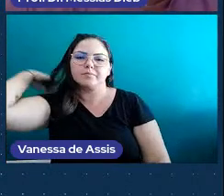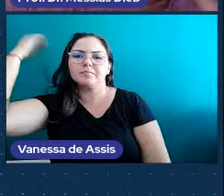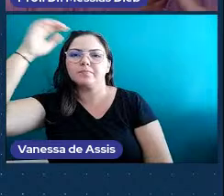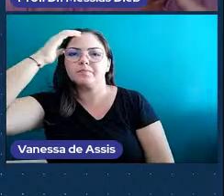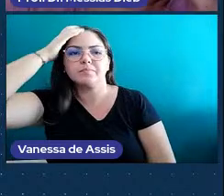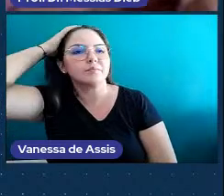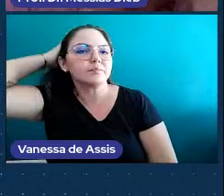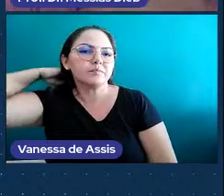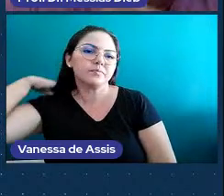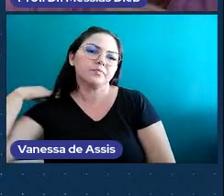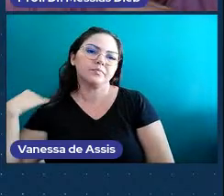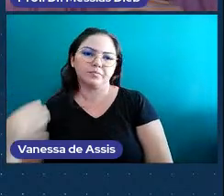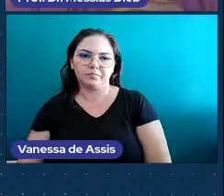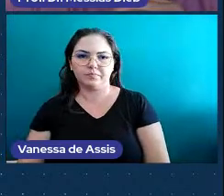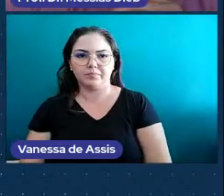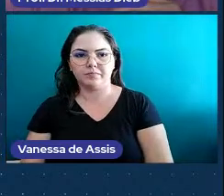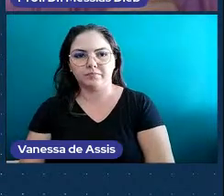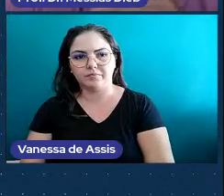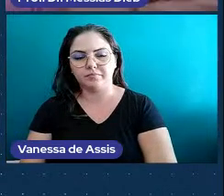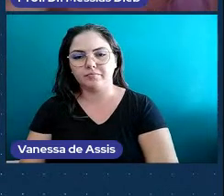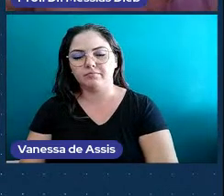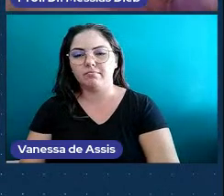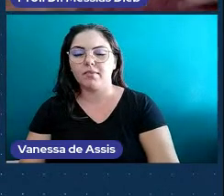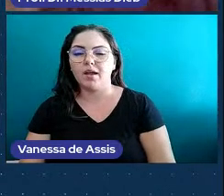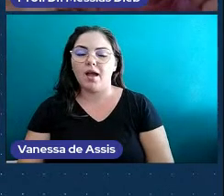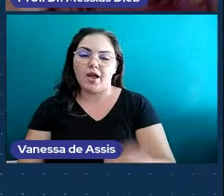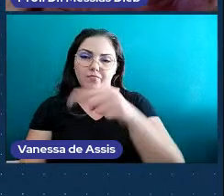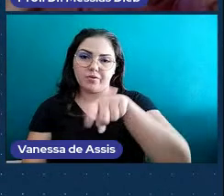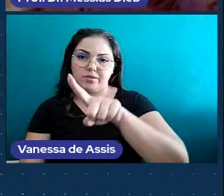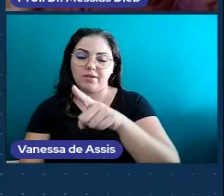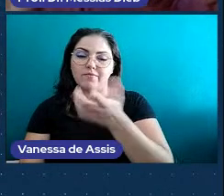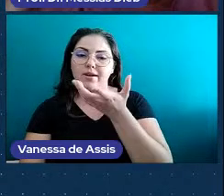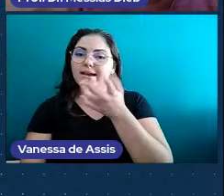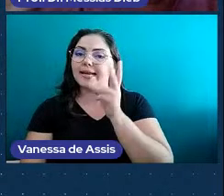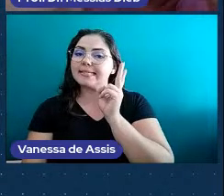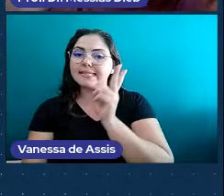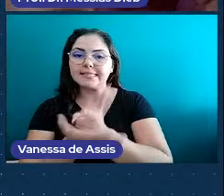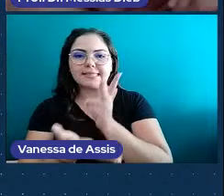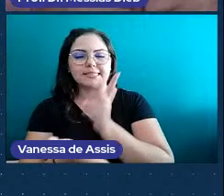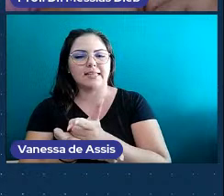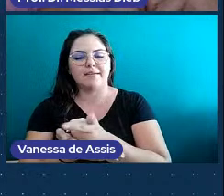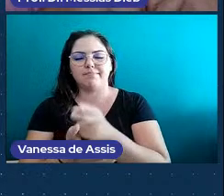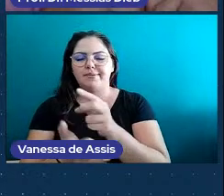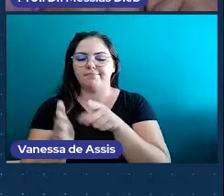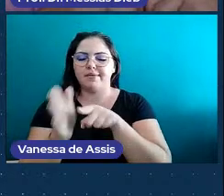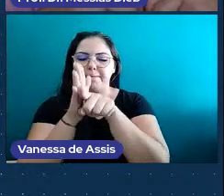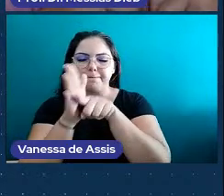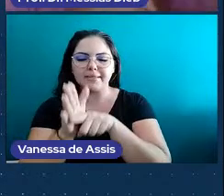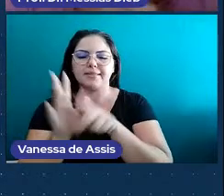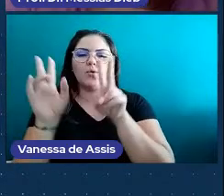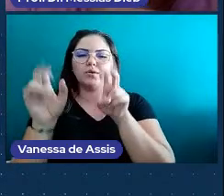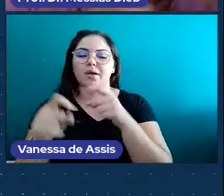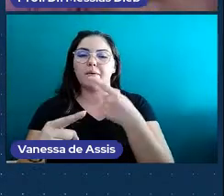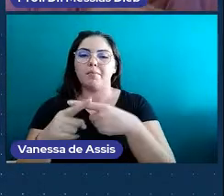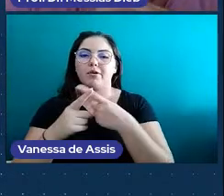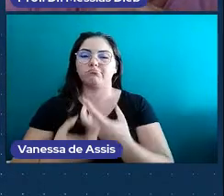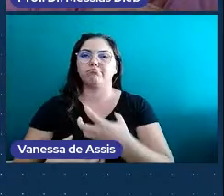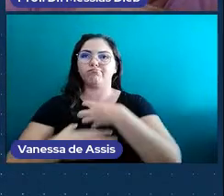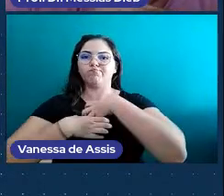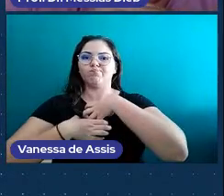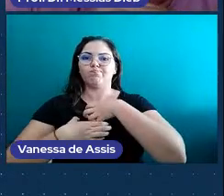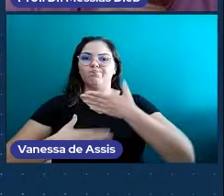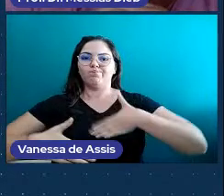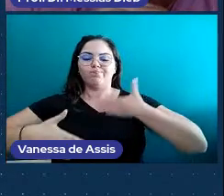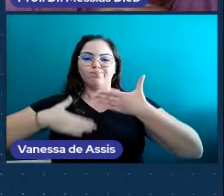da pesquisa, você não vai querer abandonar esse tema, porque ele é um tema que lhe interessa verdadeiramente. E como